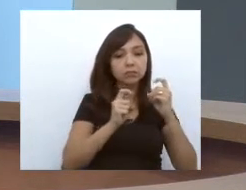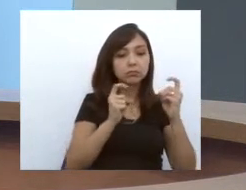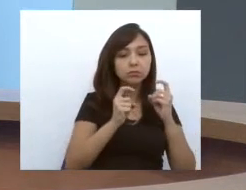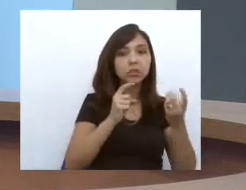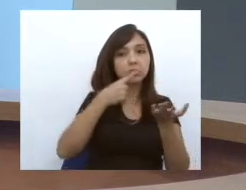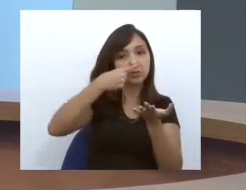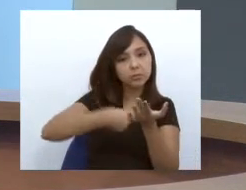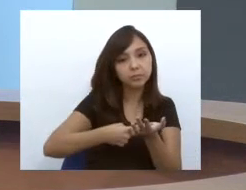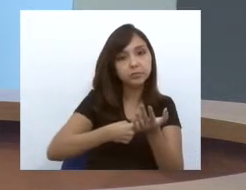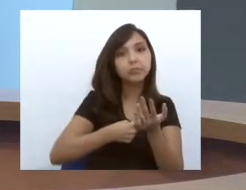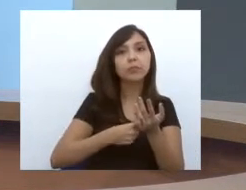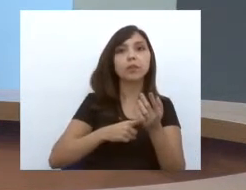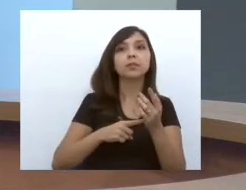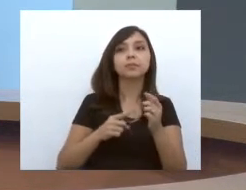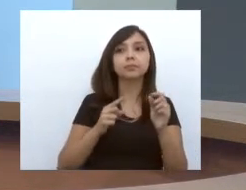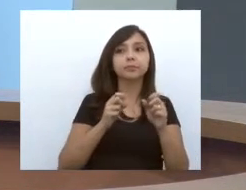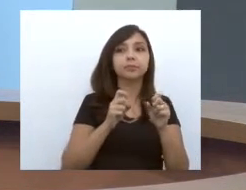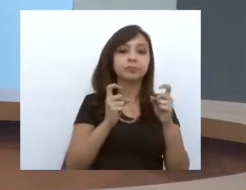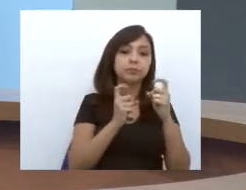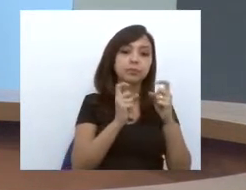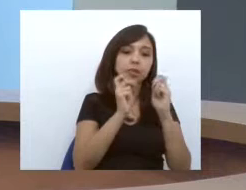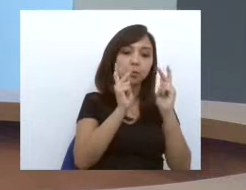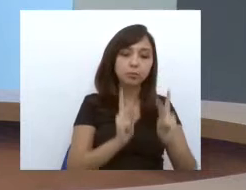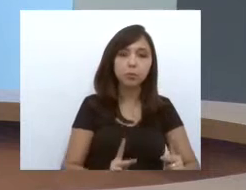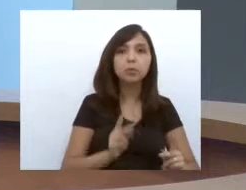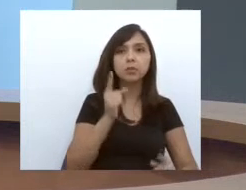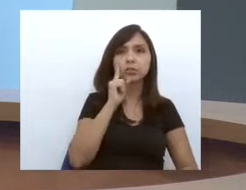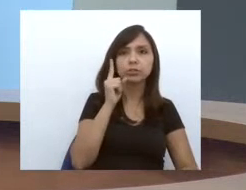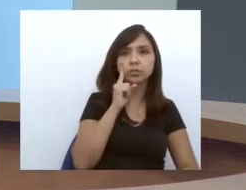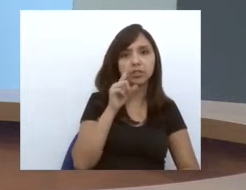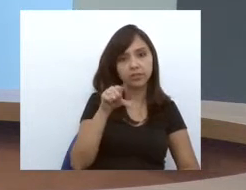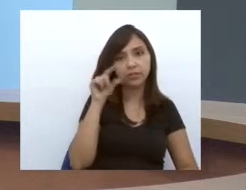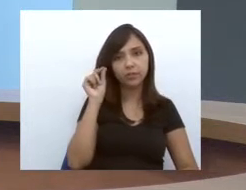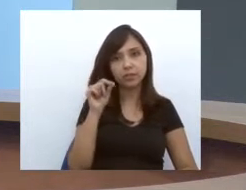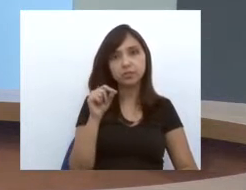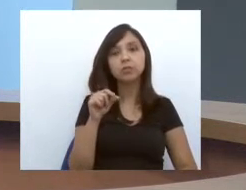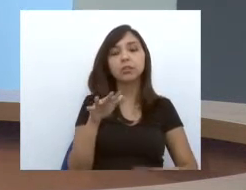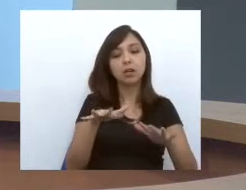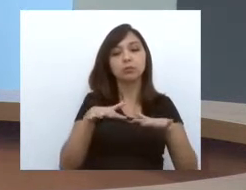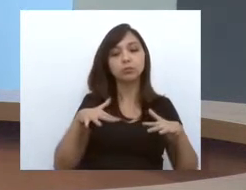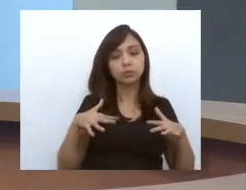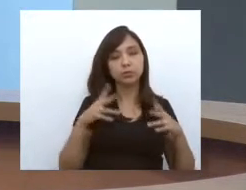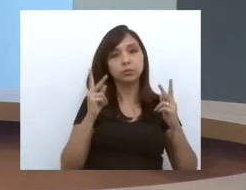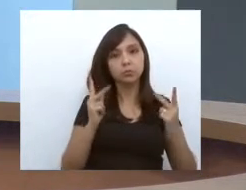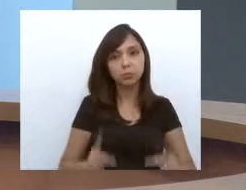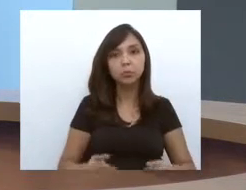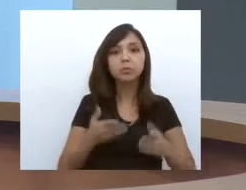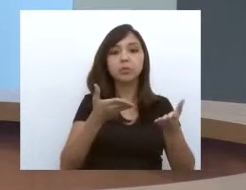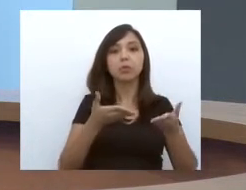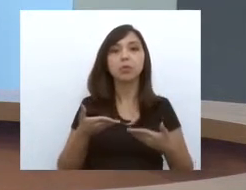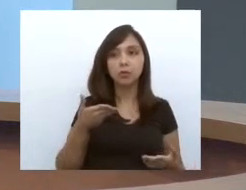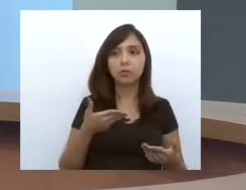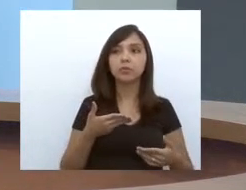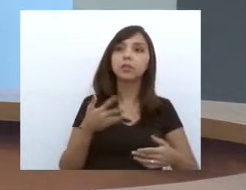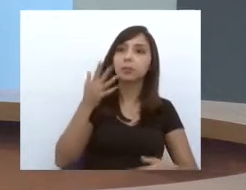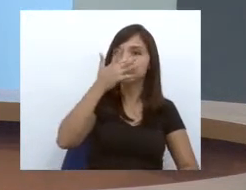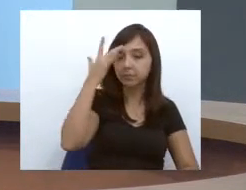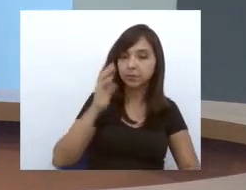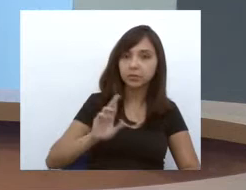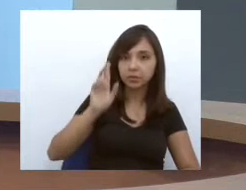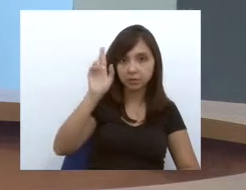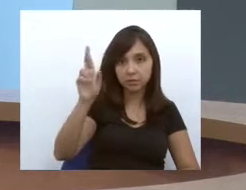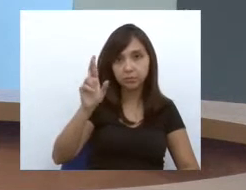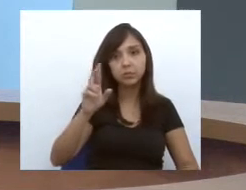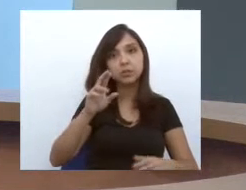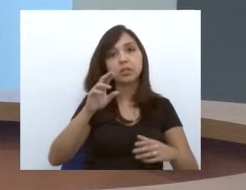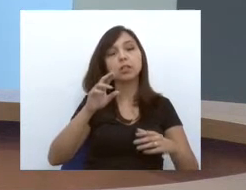audiência pública, né? No dia, nós vamos tirar uma data ainda, mas faremos uma audiência pública, onde nós chamaremos aqui as pessoas responsáveis pela delegacia